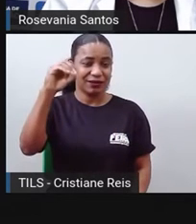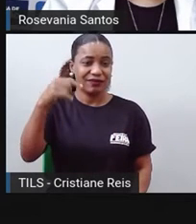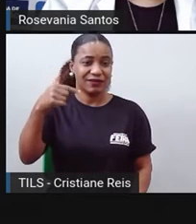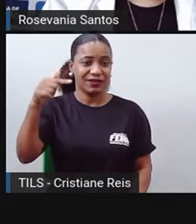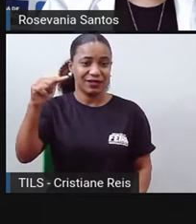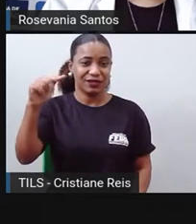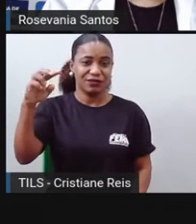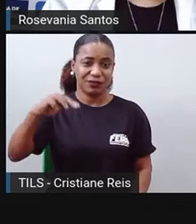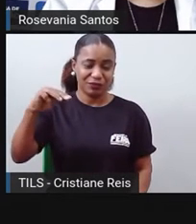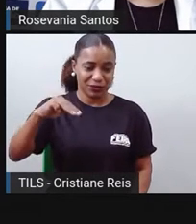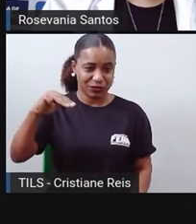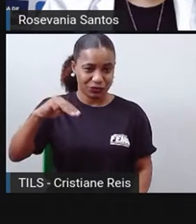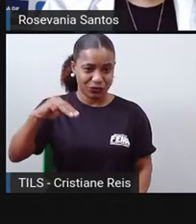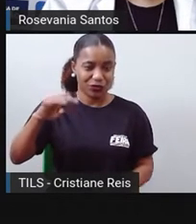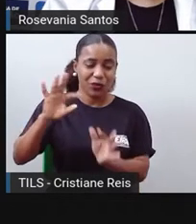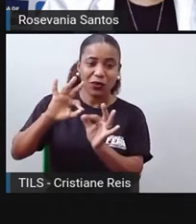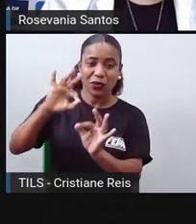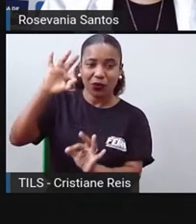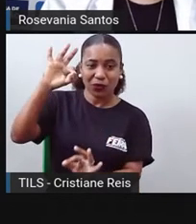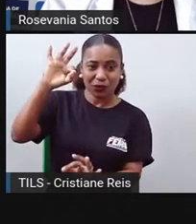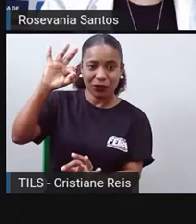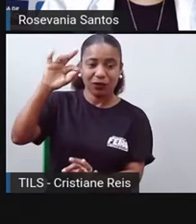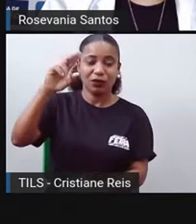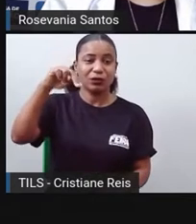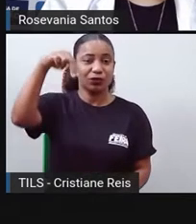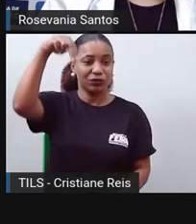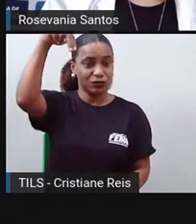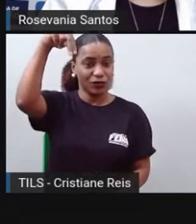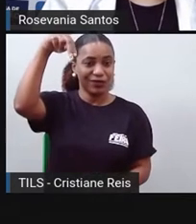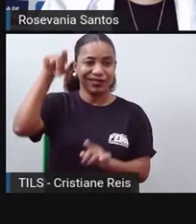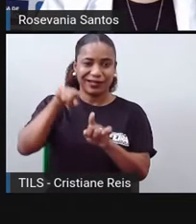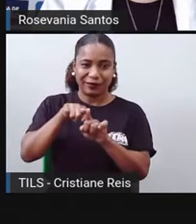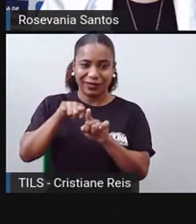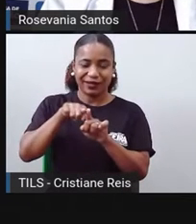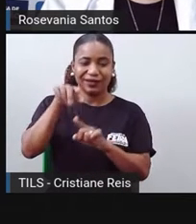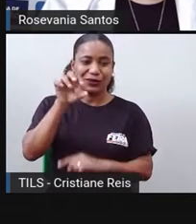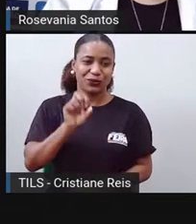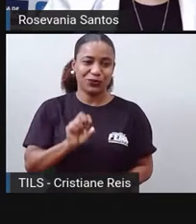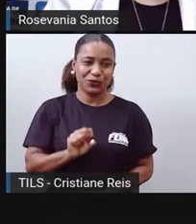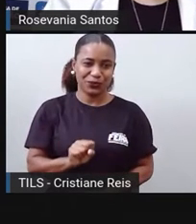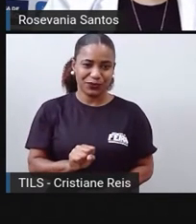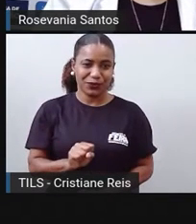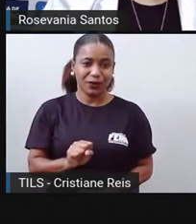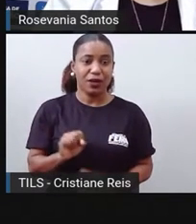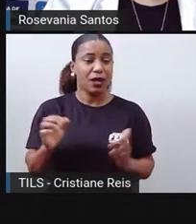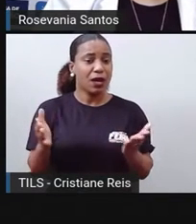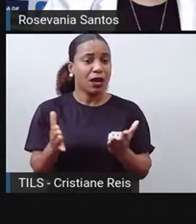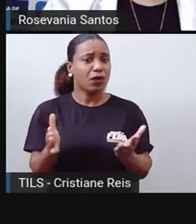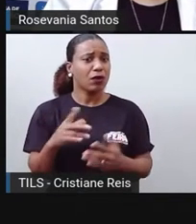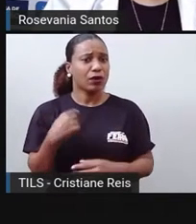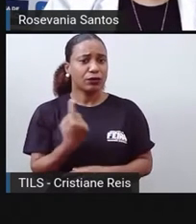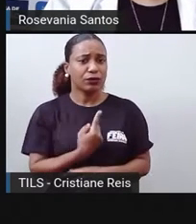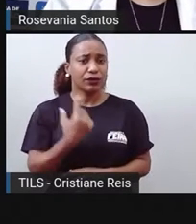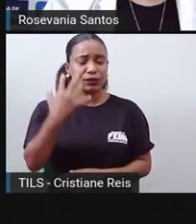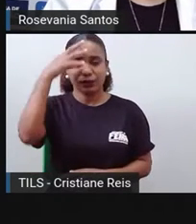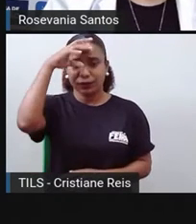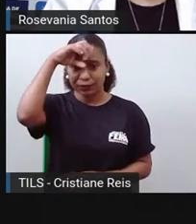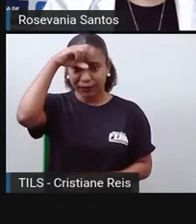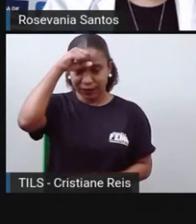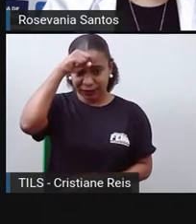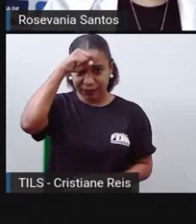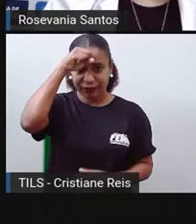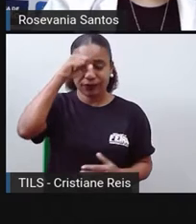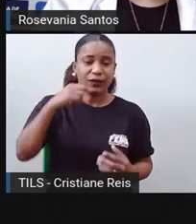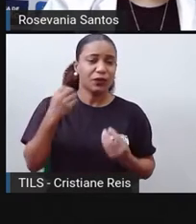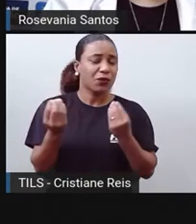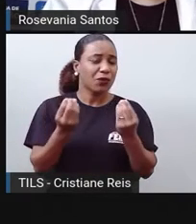33 minutos, a zona temperada, tanto norte quanto a zona temperada sul. E agora chegou a vez da gente estudar essa zona polar,